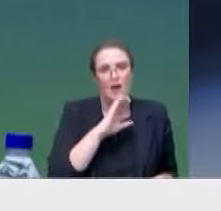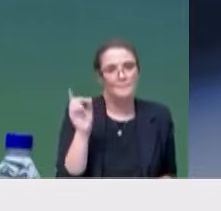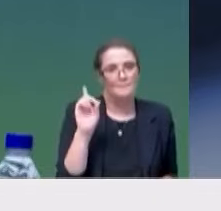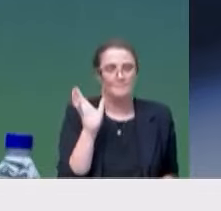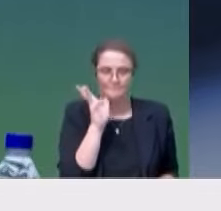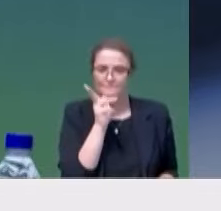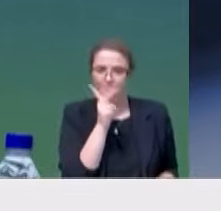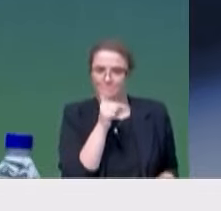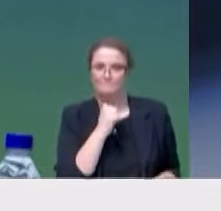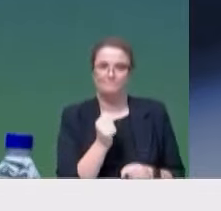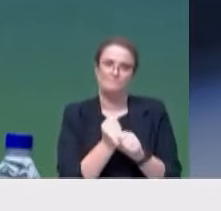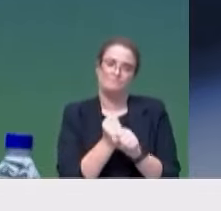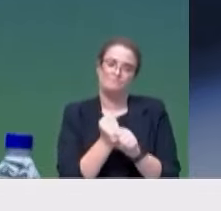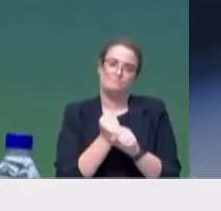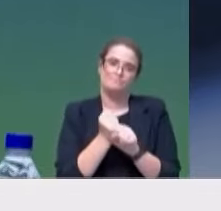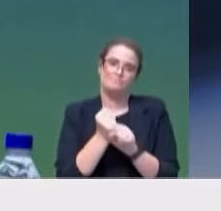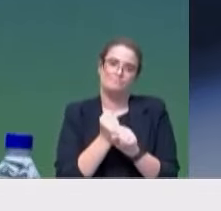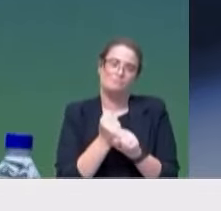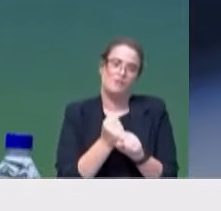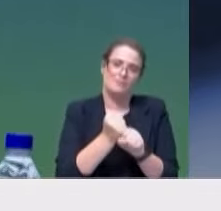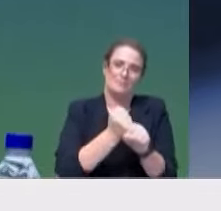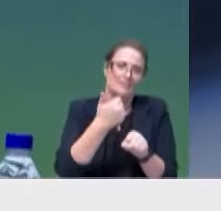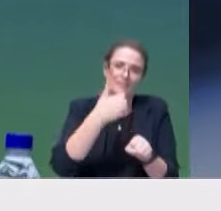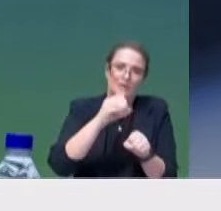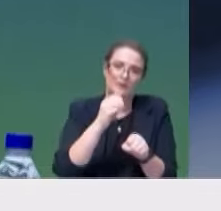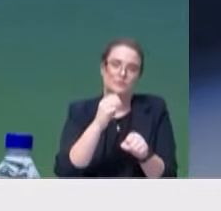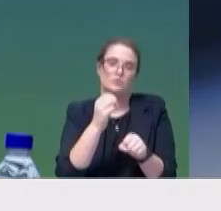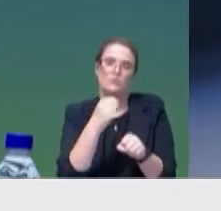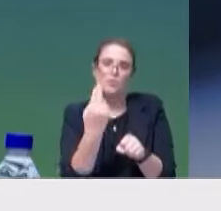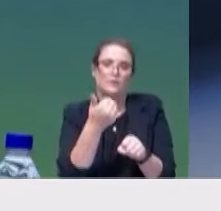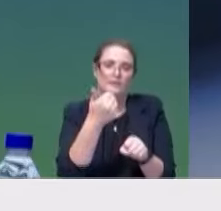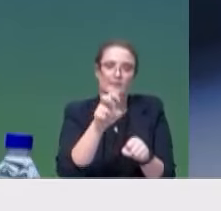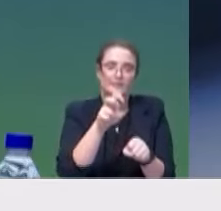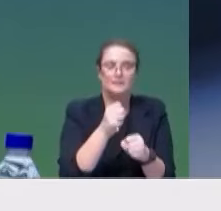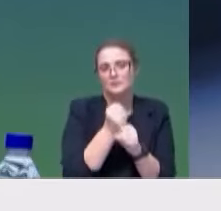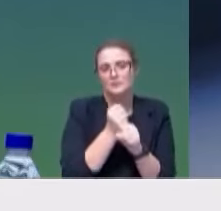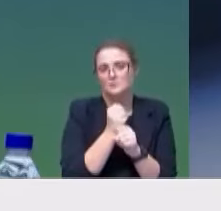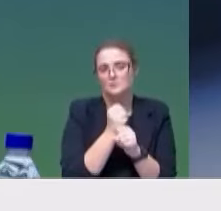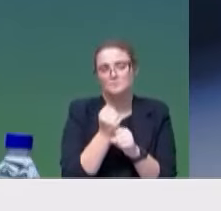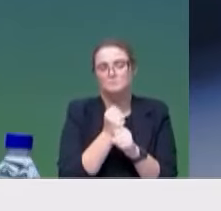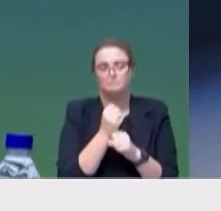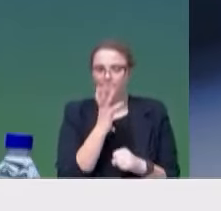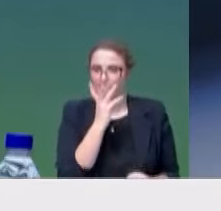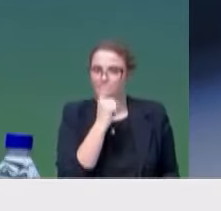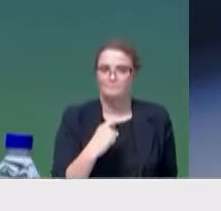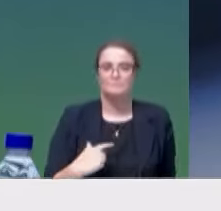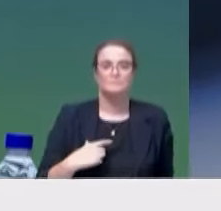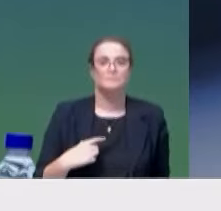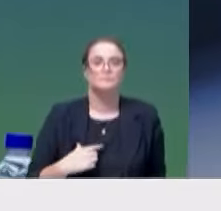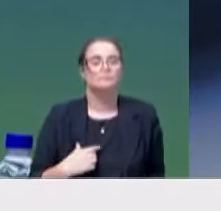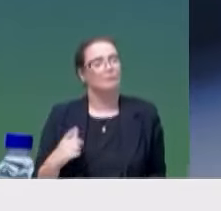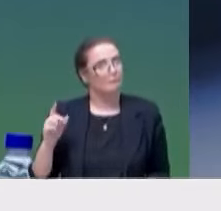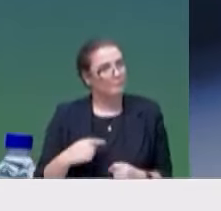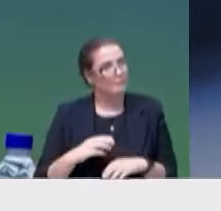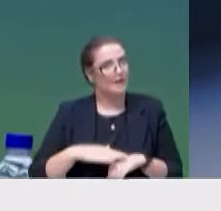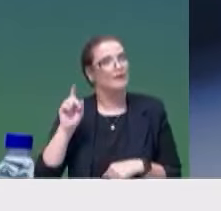esse efeito acontecendo ao longo dos próximos 10 a 15 anos é um efeito longo não é não é efeito curto mas um efeito muito relevante